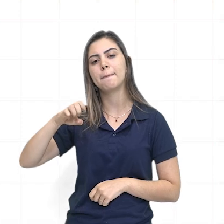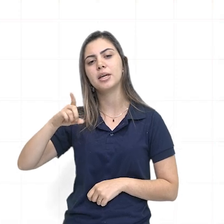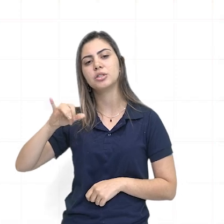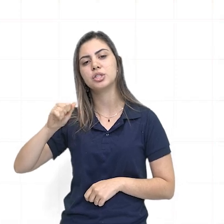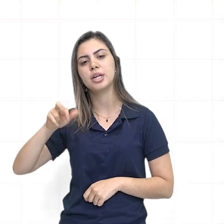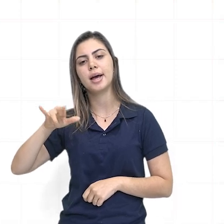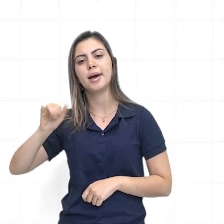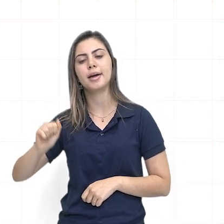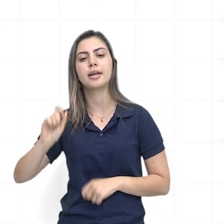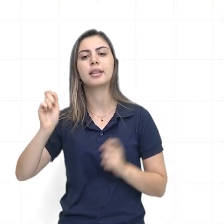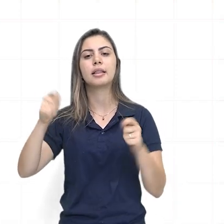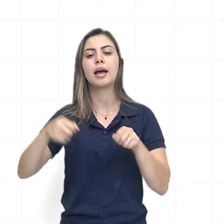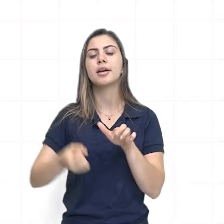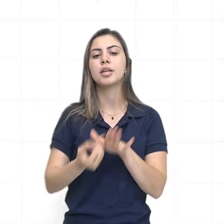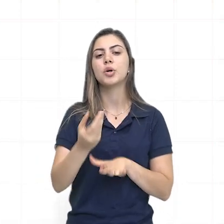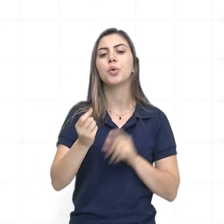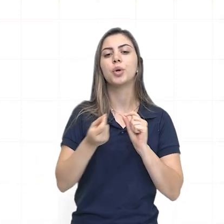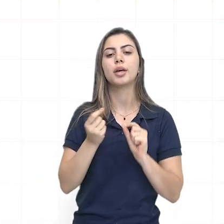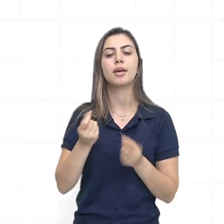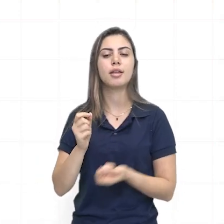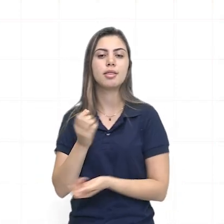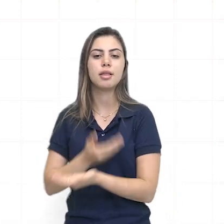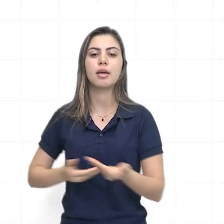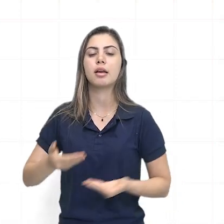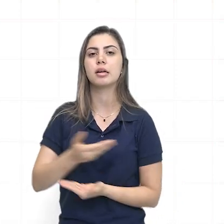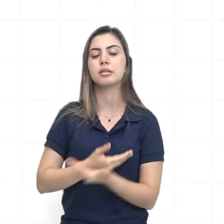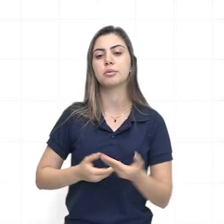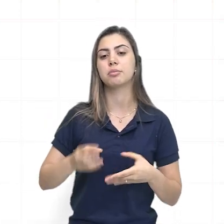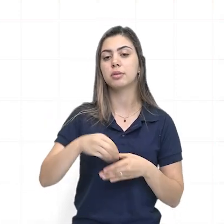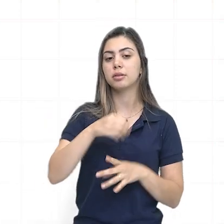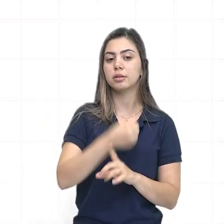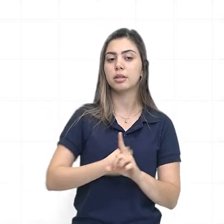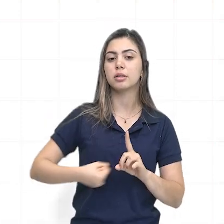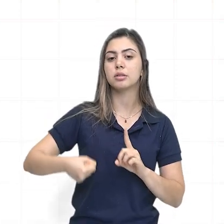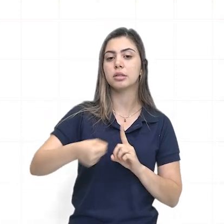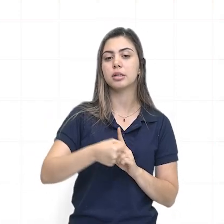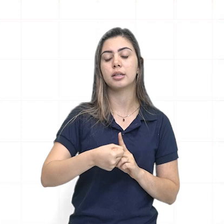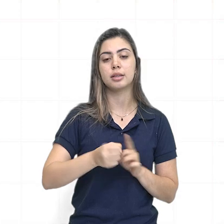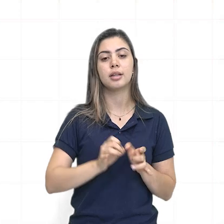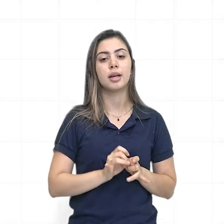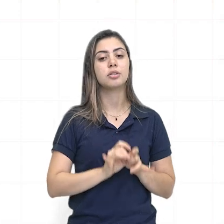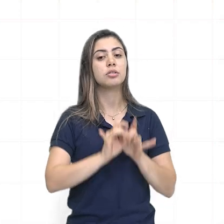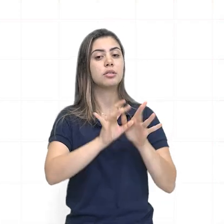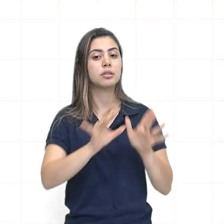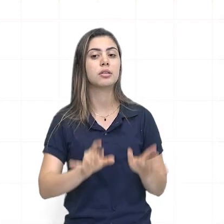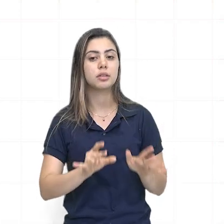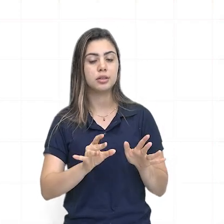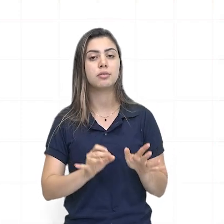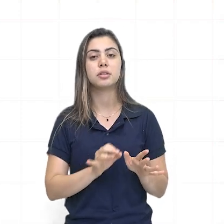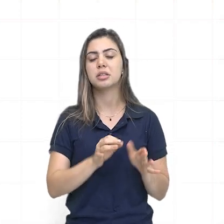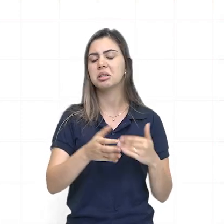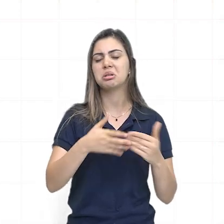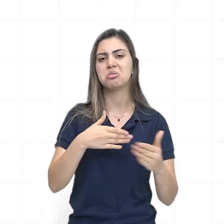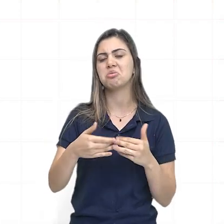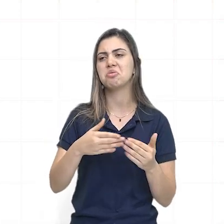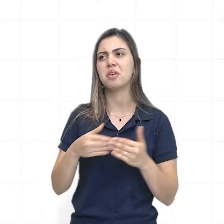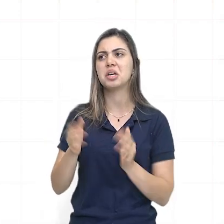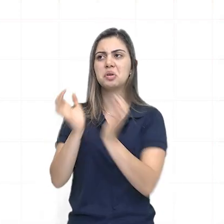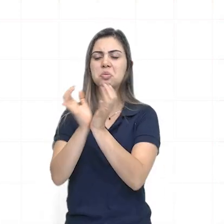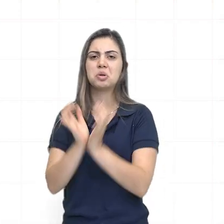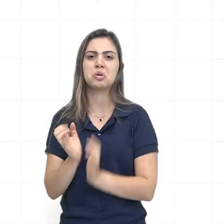das interações intensas entre membros de uma sociedade independente da sua posição, né?